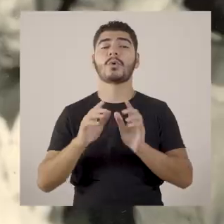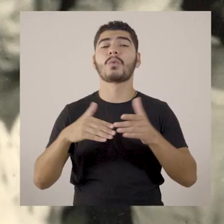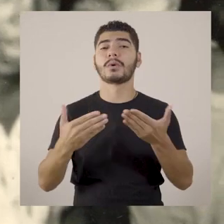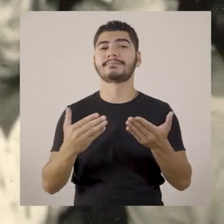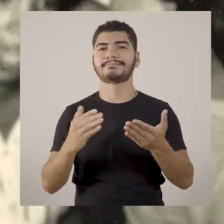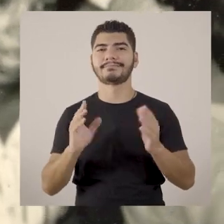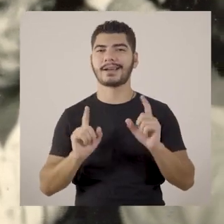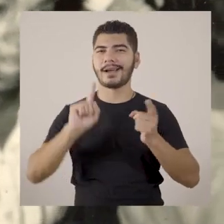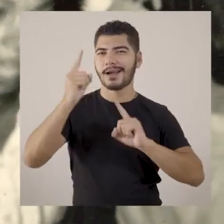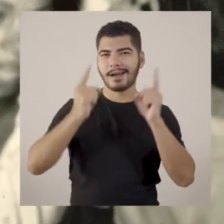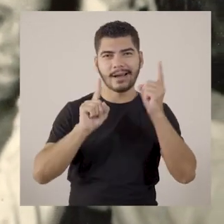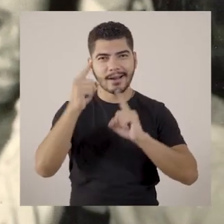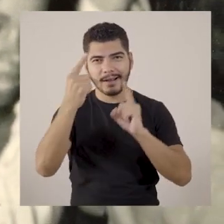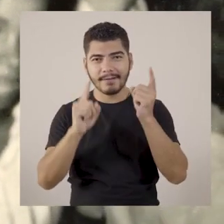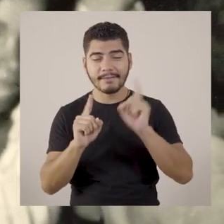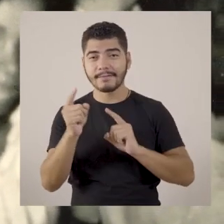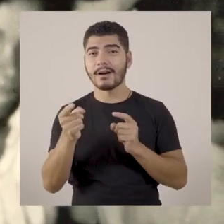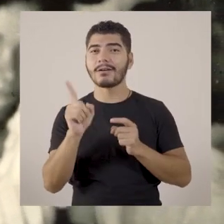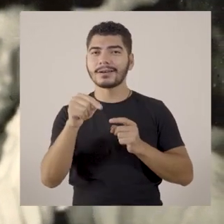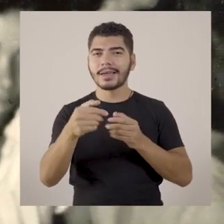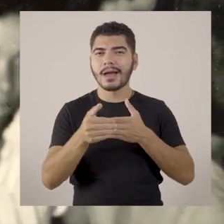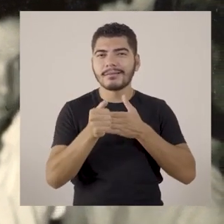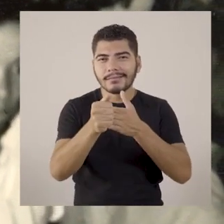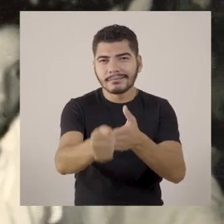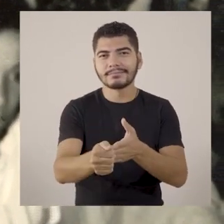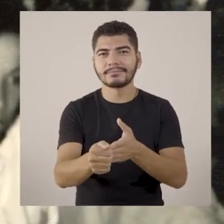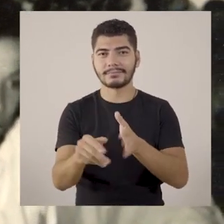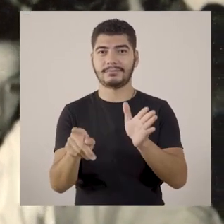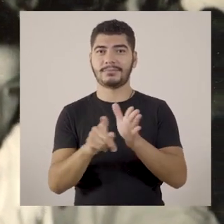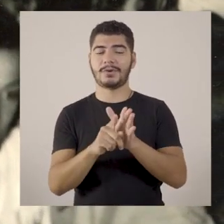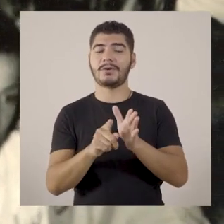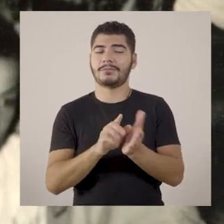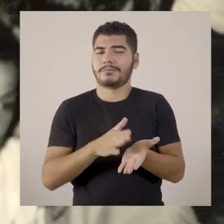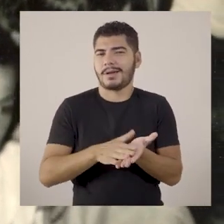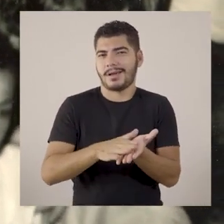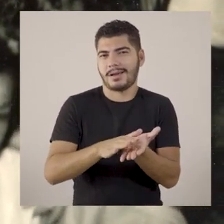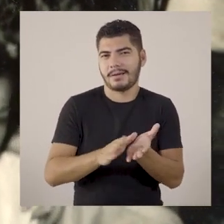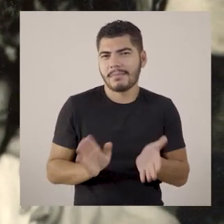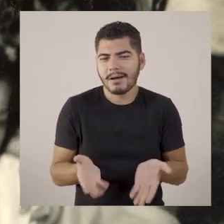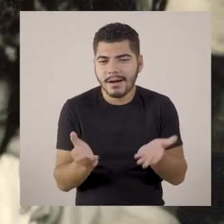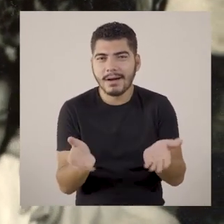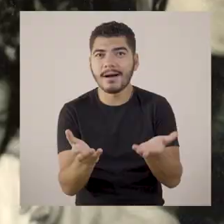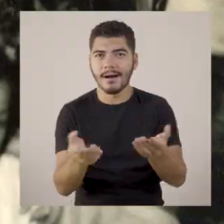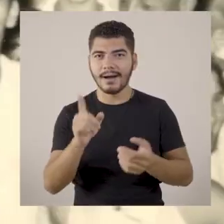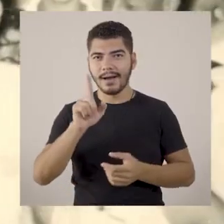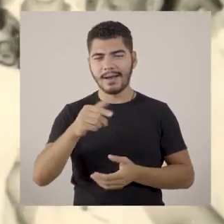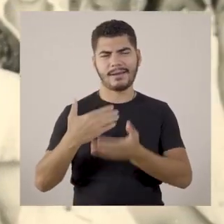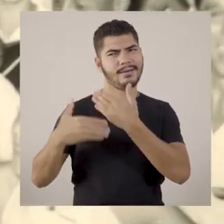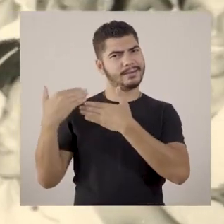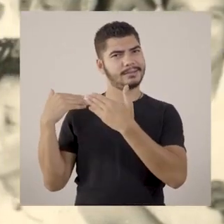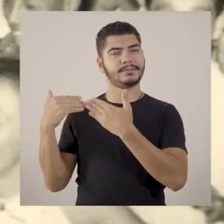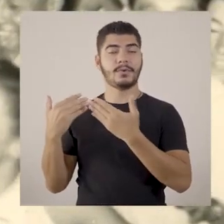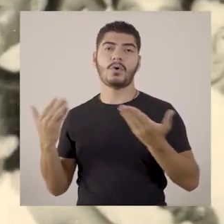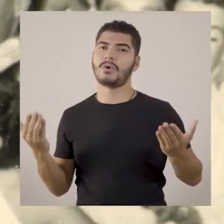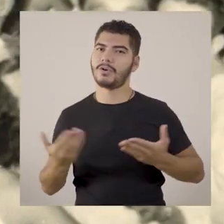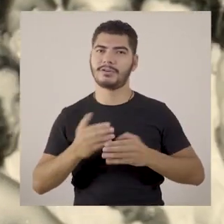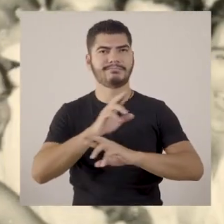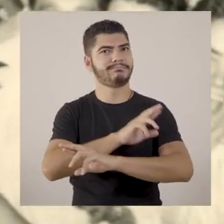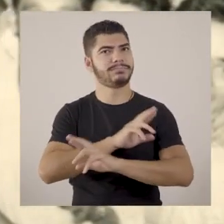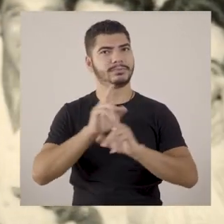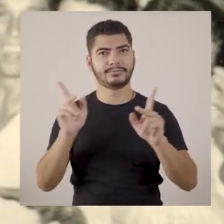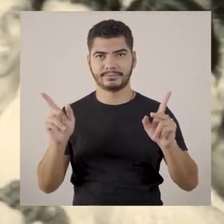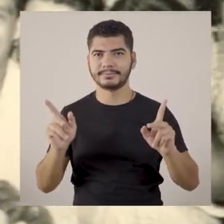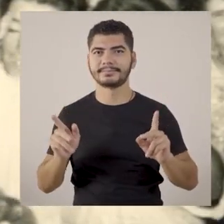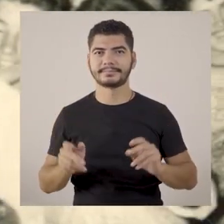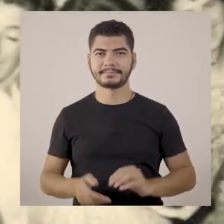carnaval. Se chamava puxador de samba enredo naquele tempo. Você entende? Hoje, bem